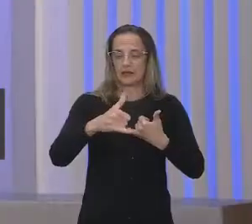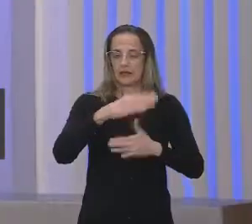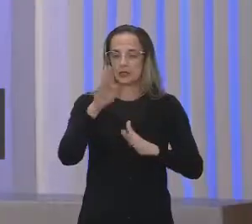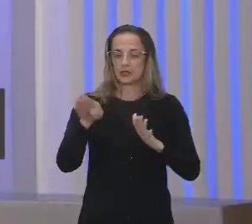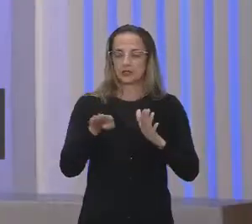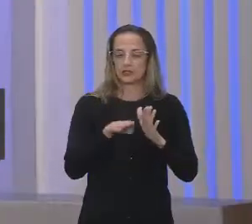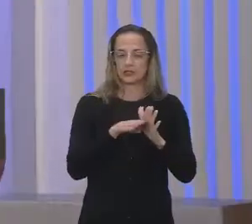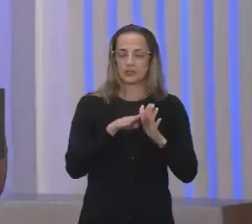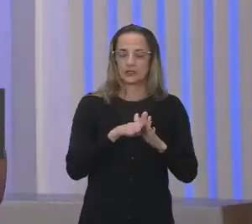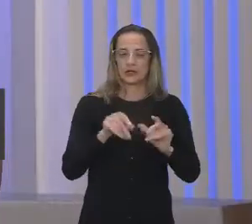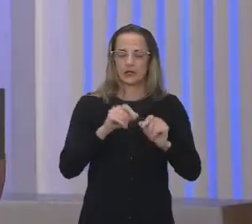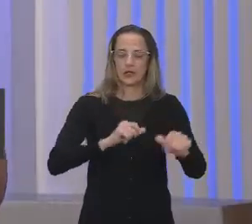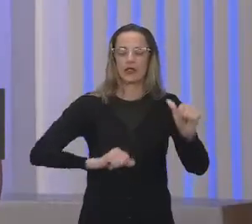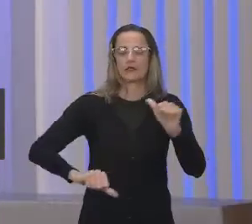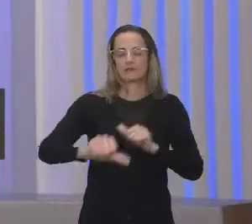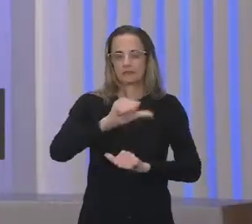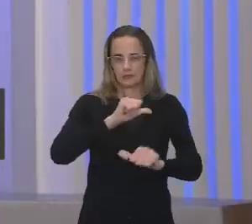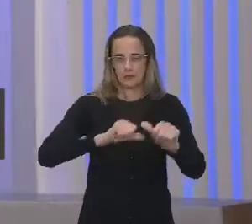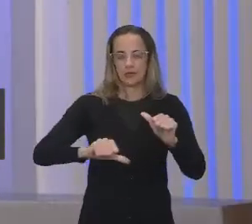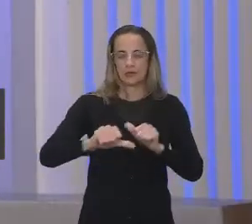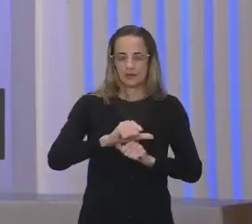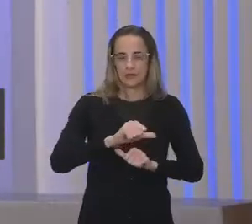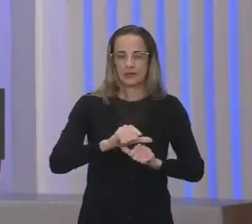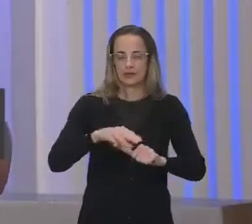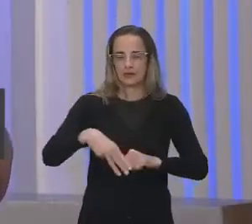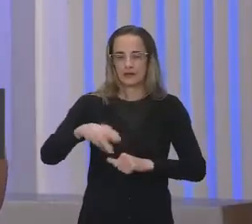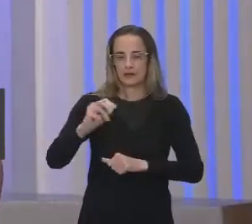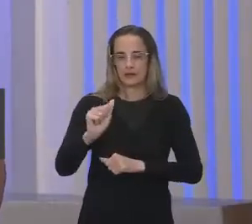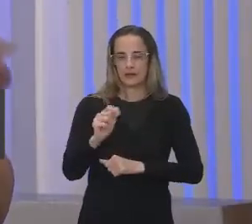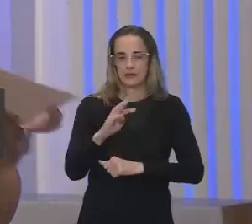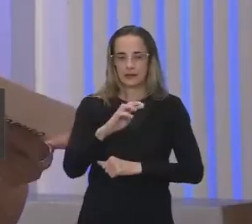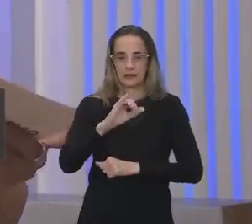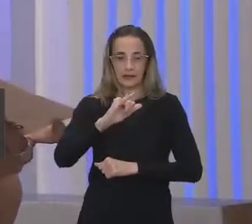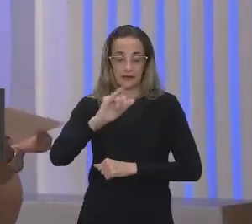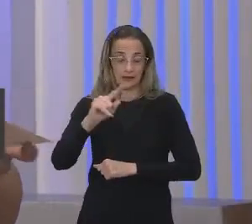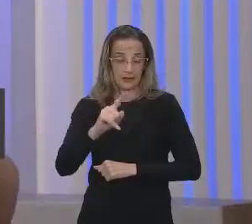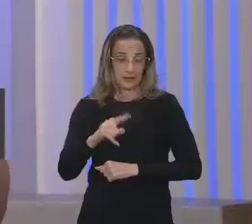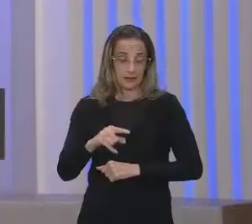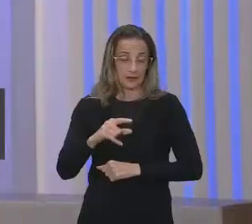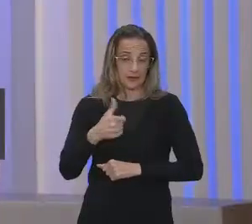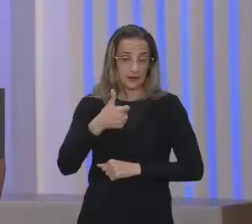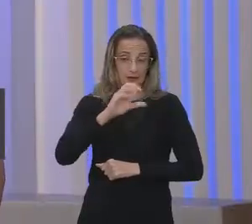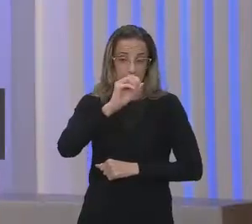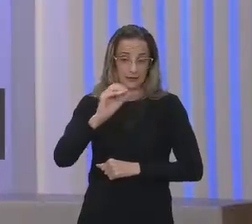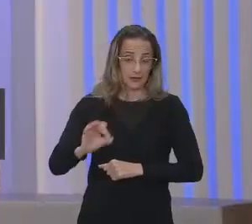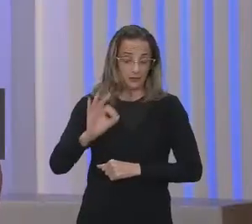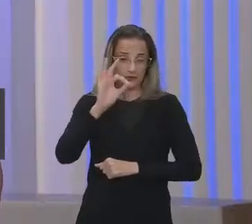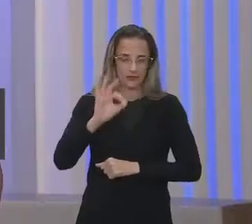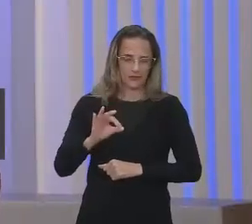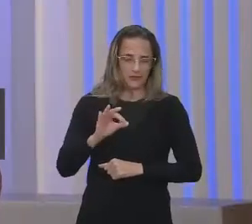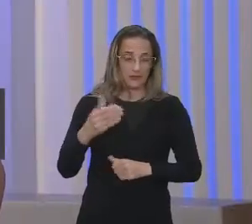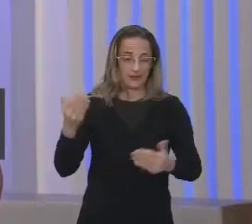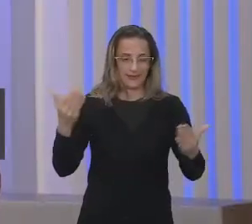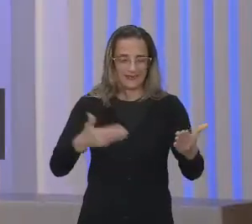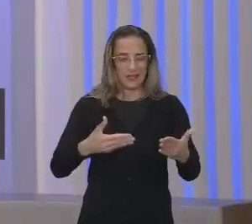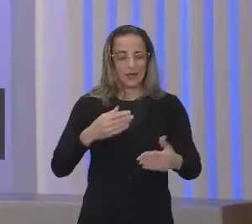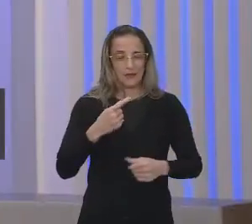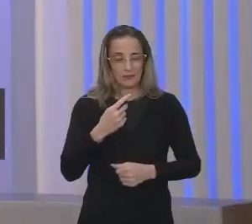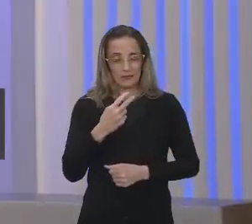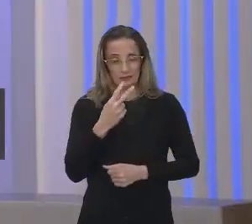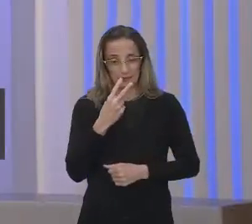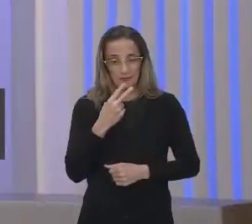mesmo na mudança da matriz como um todo, né, no 100%, né, que a gente está nos 80, né, pelo que eu